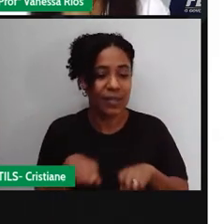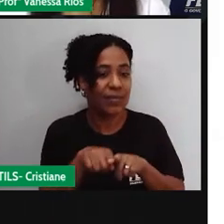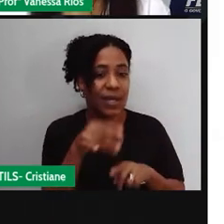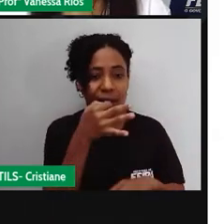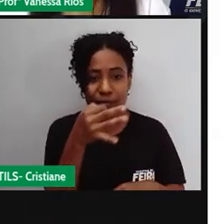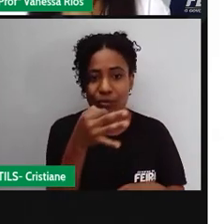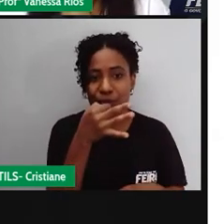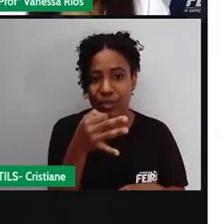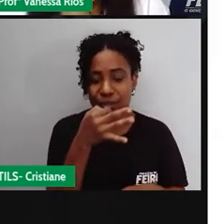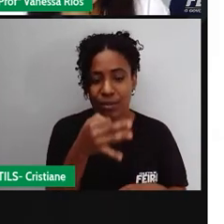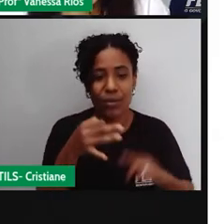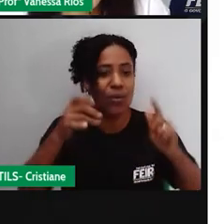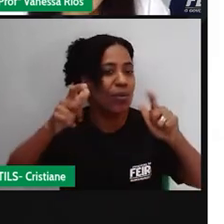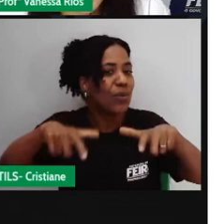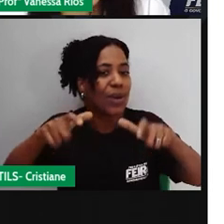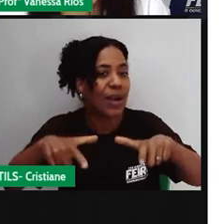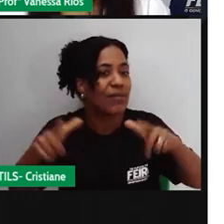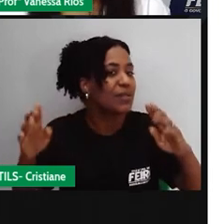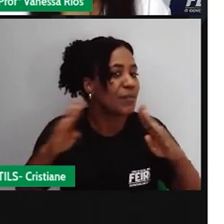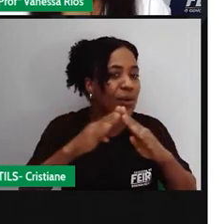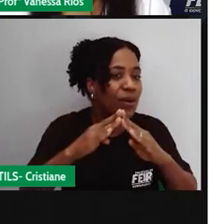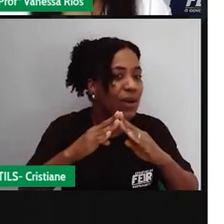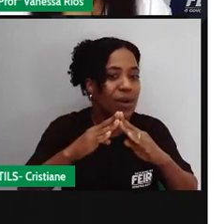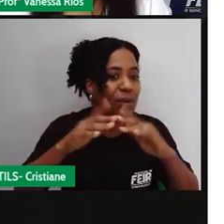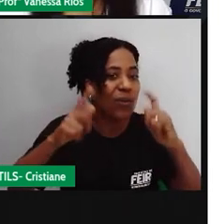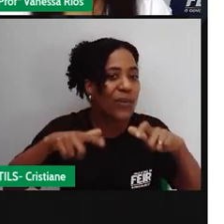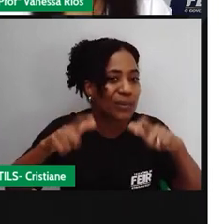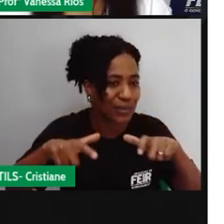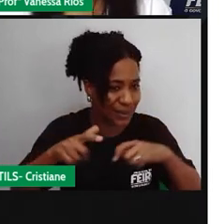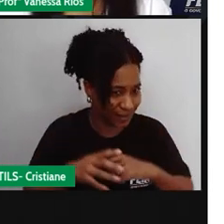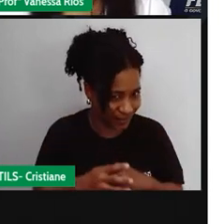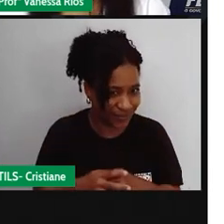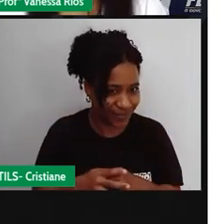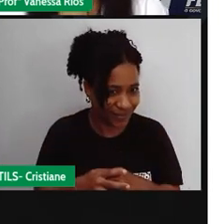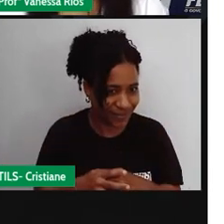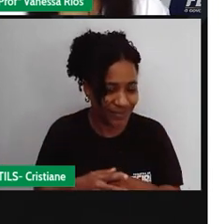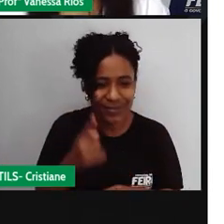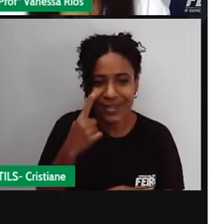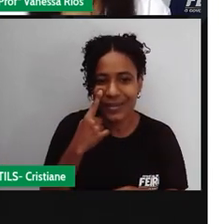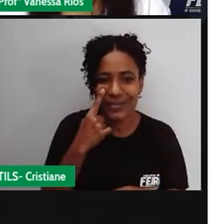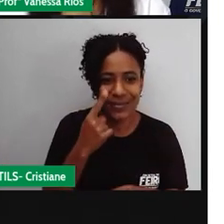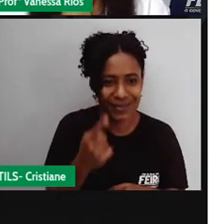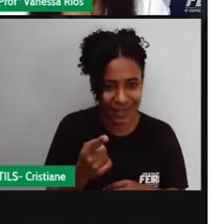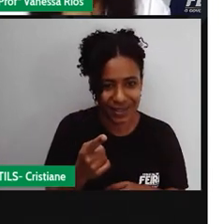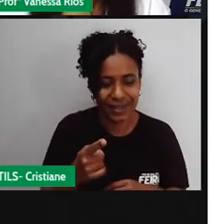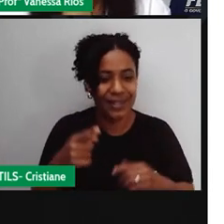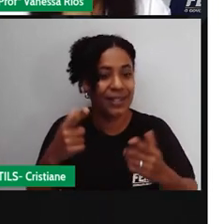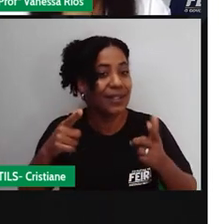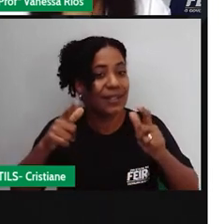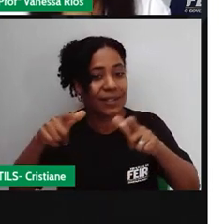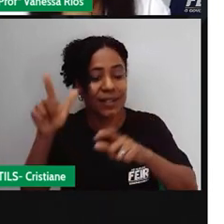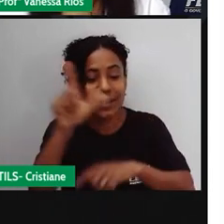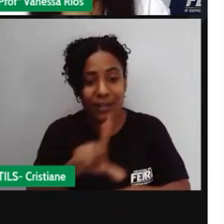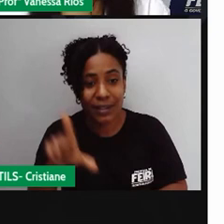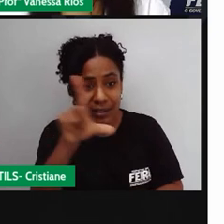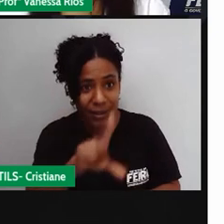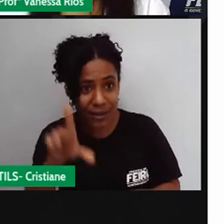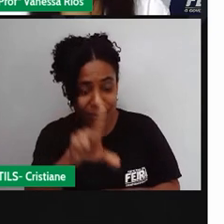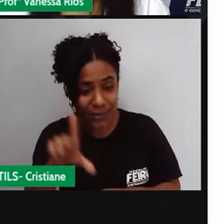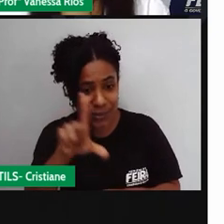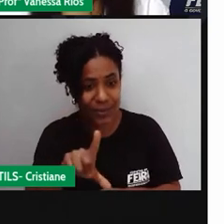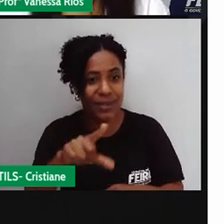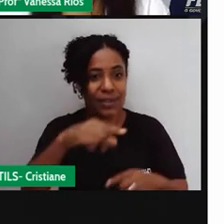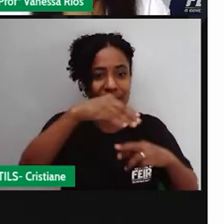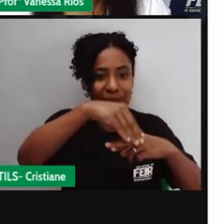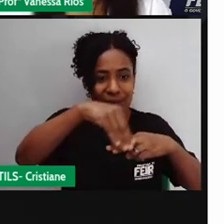sobre o lugar onde você mora. A gente já vem observando aí, né, e a todo tempo, até nas próprias literaturas de cordéis que